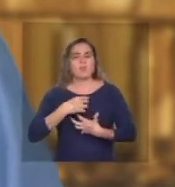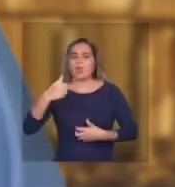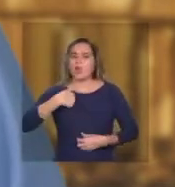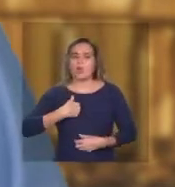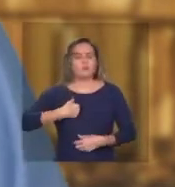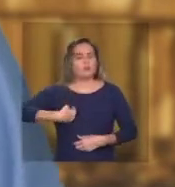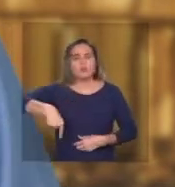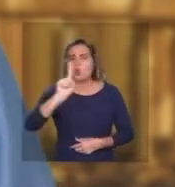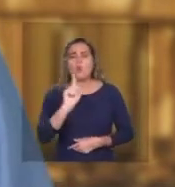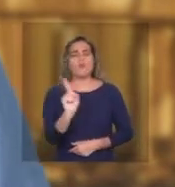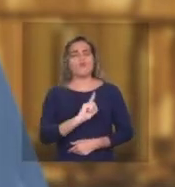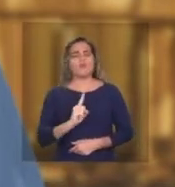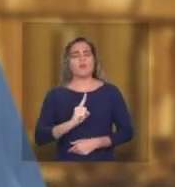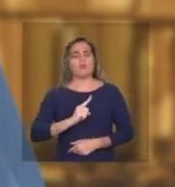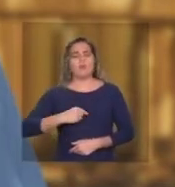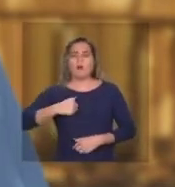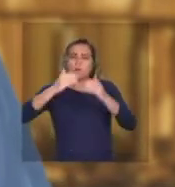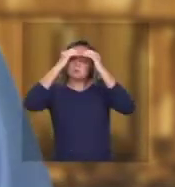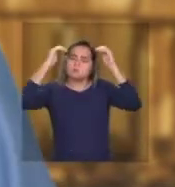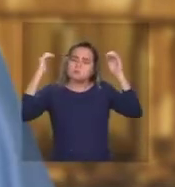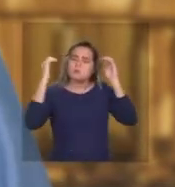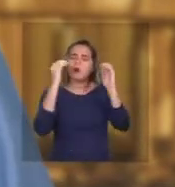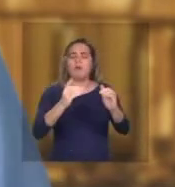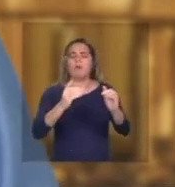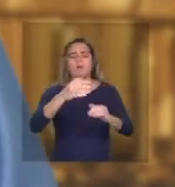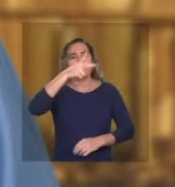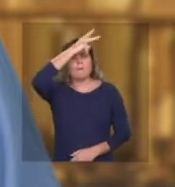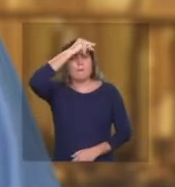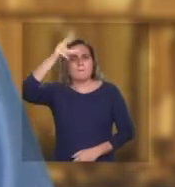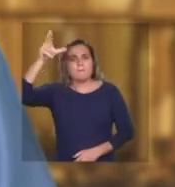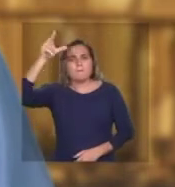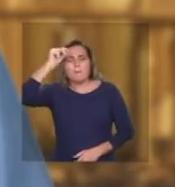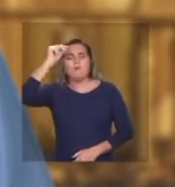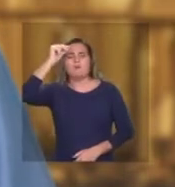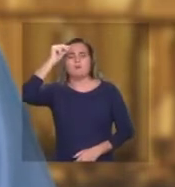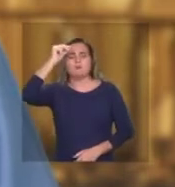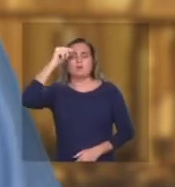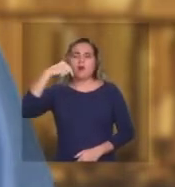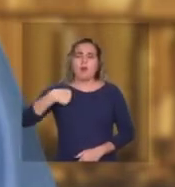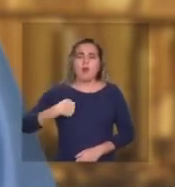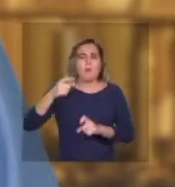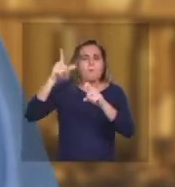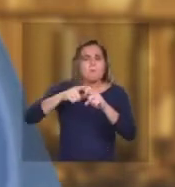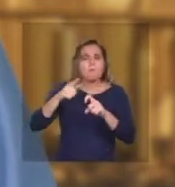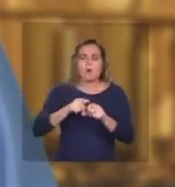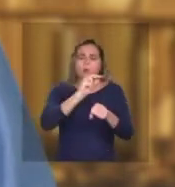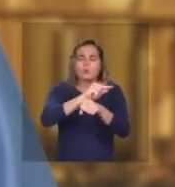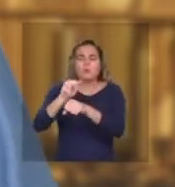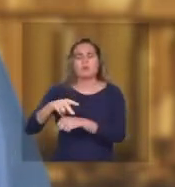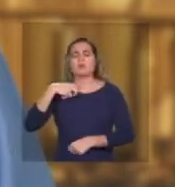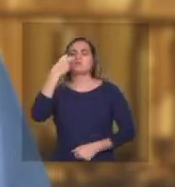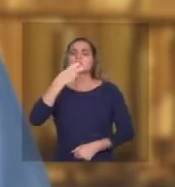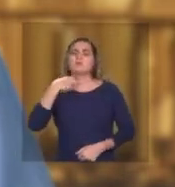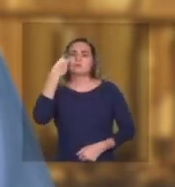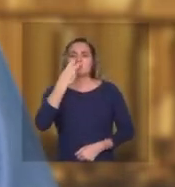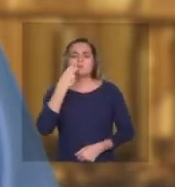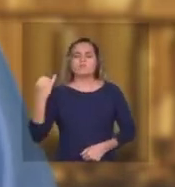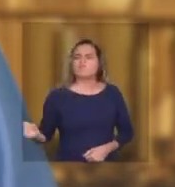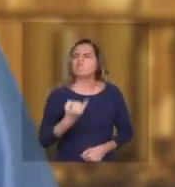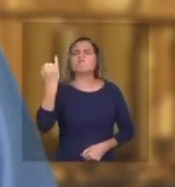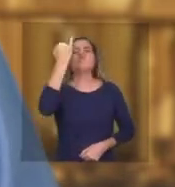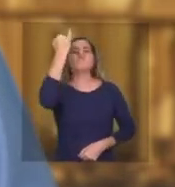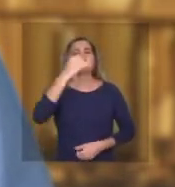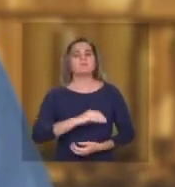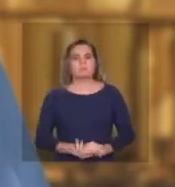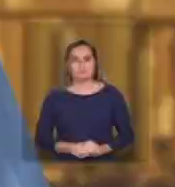não arredarei o pé do meu compromisso, como prefeito e como médico, de cuidar de Natal e dos natalenses